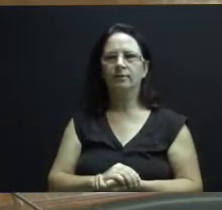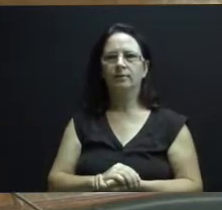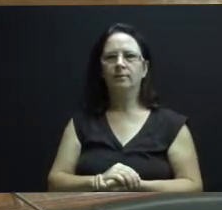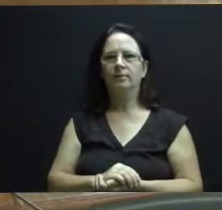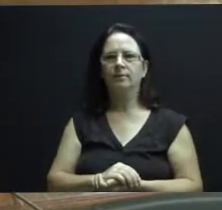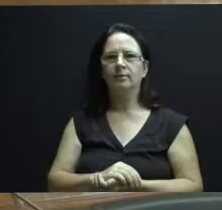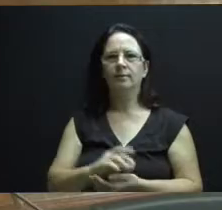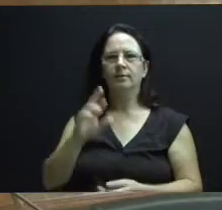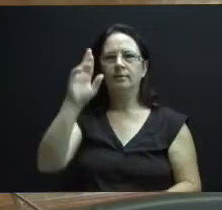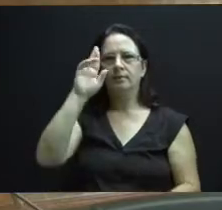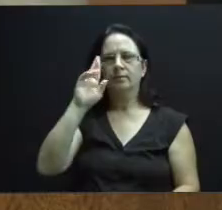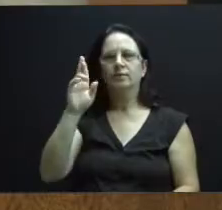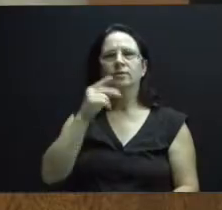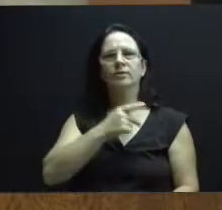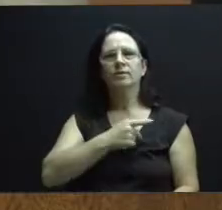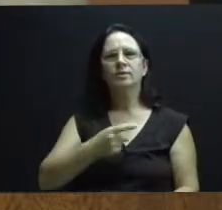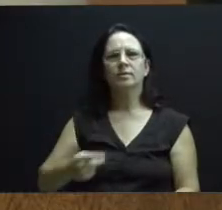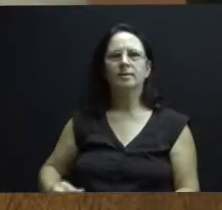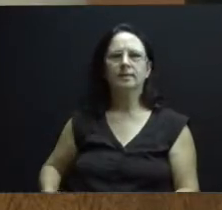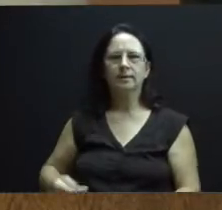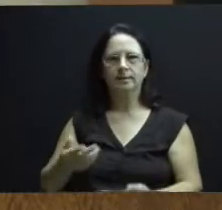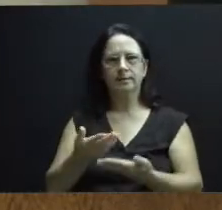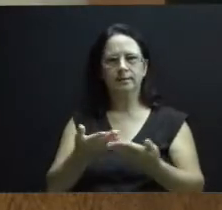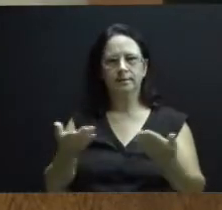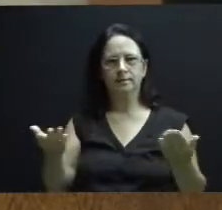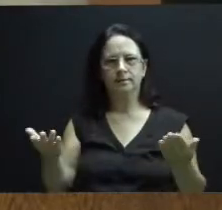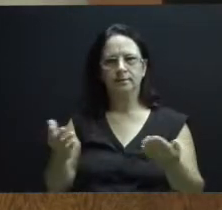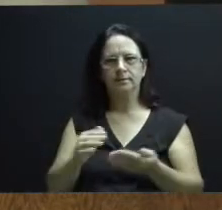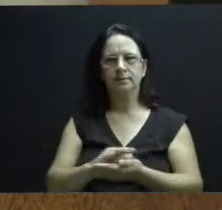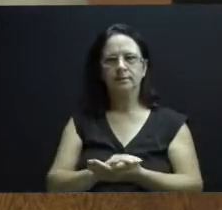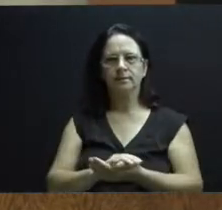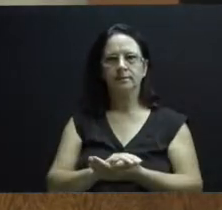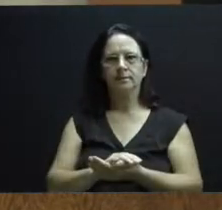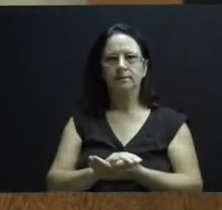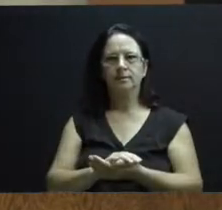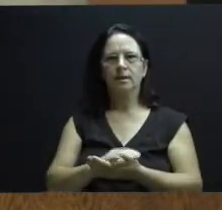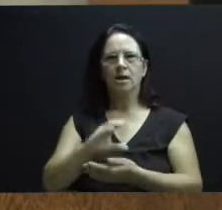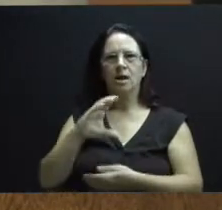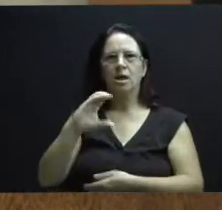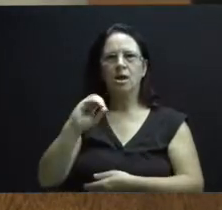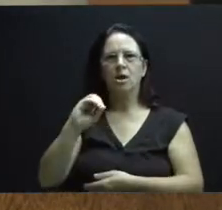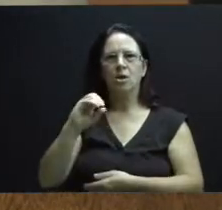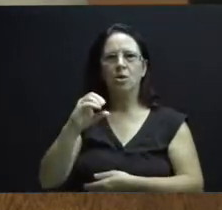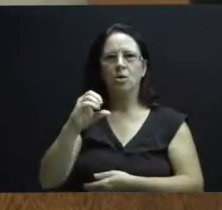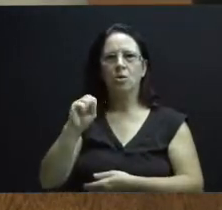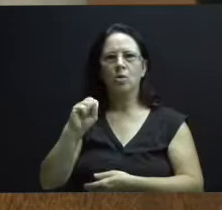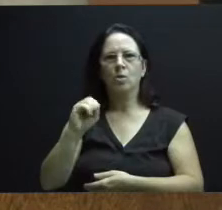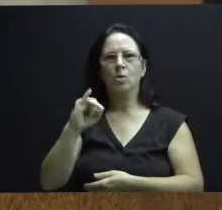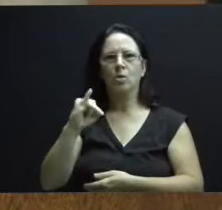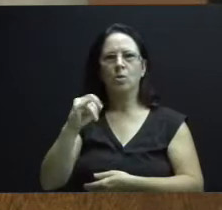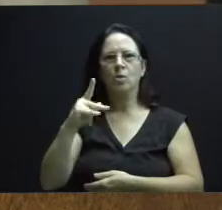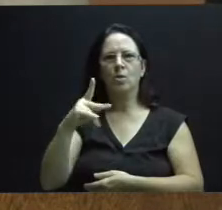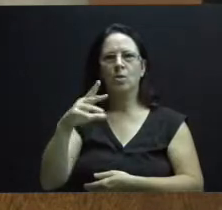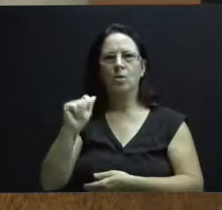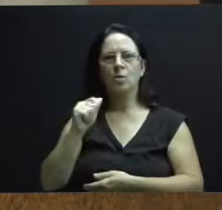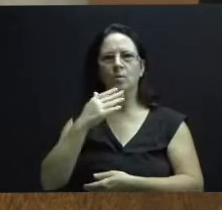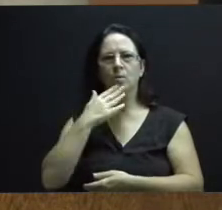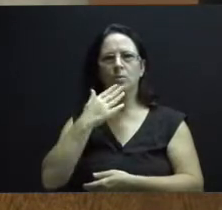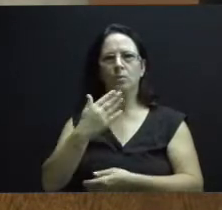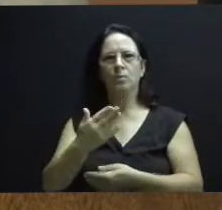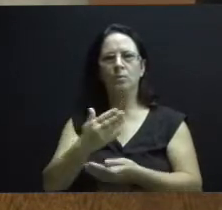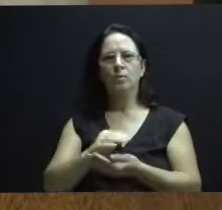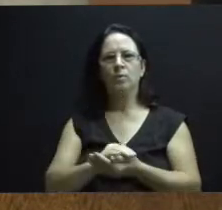senhor presidente nobres vereadores a cosipa a atual usiminas solicitou licença